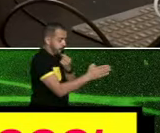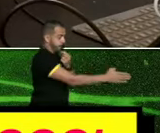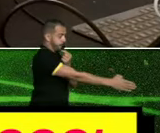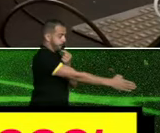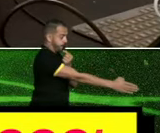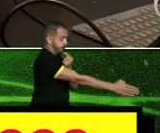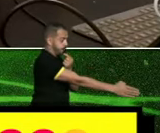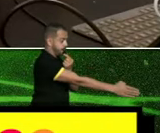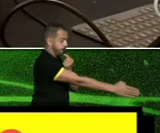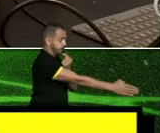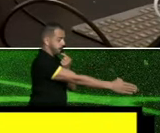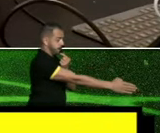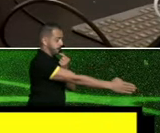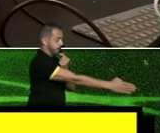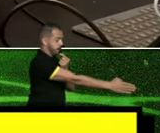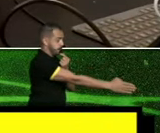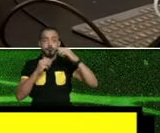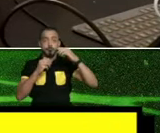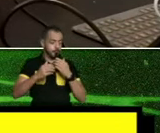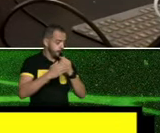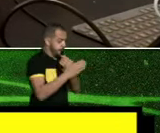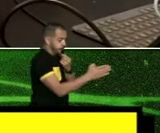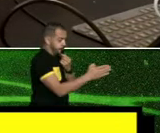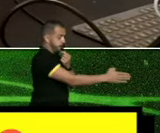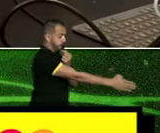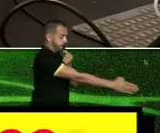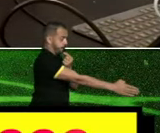lro lá